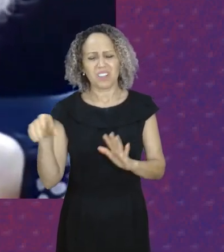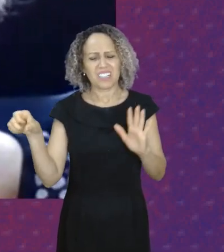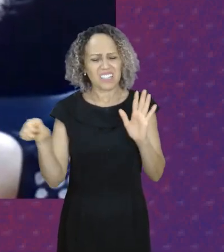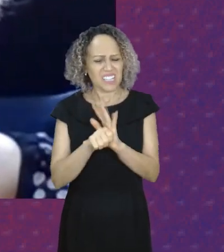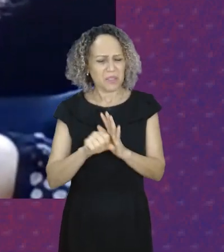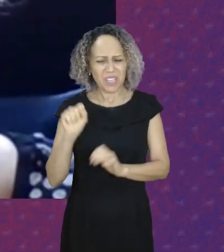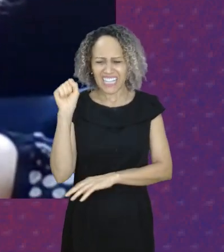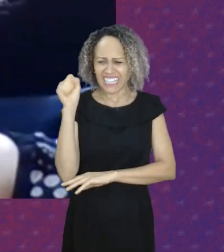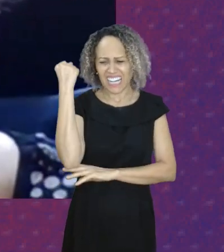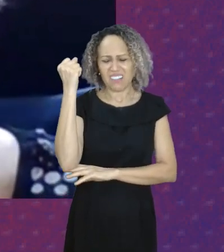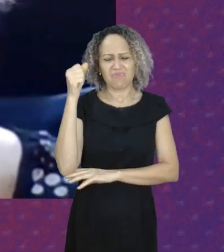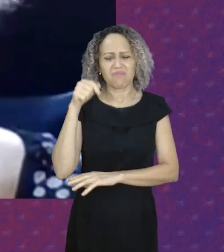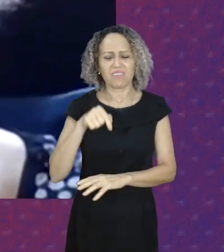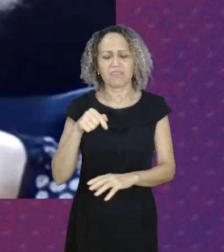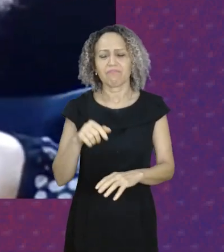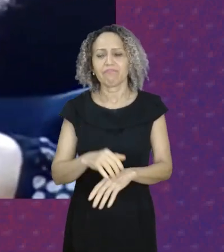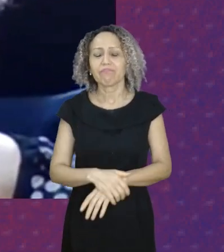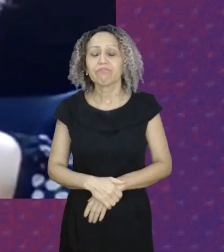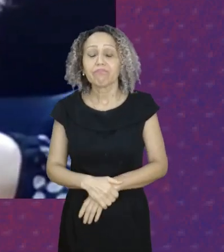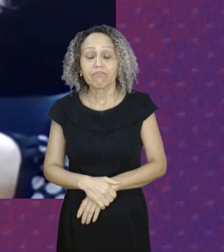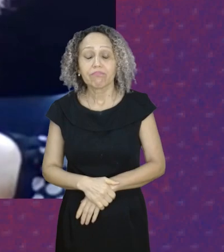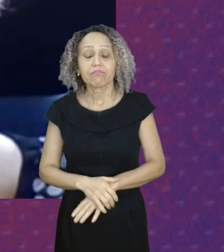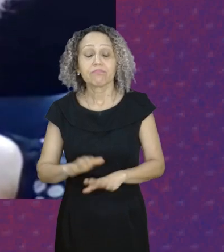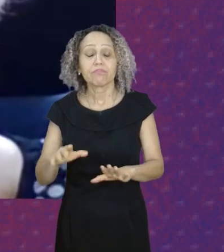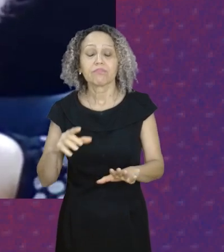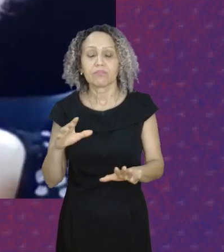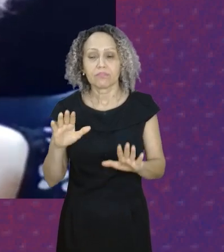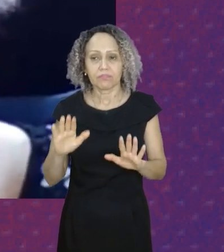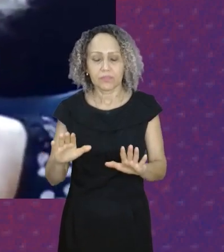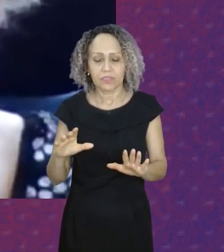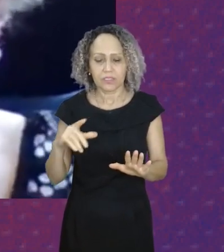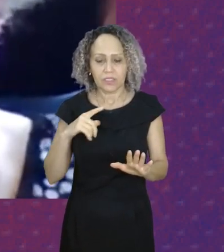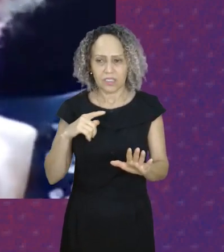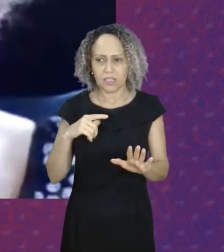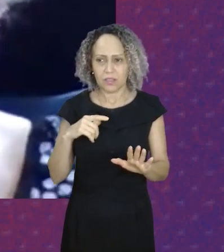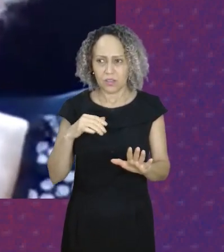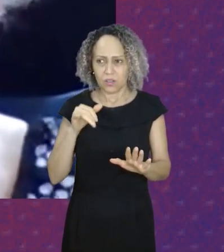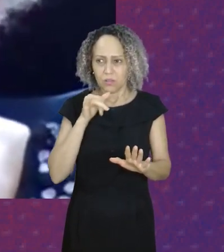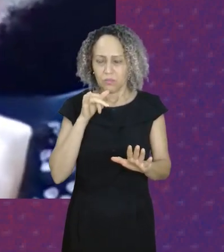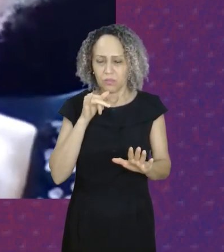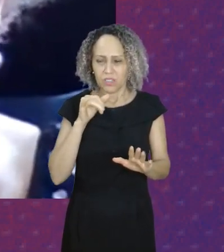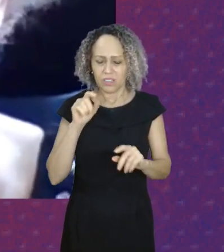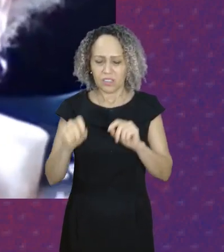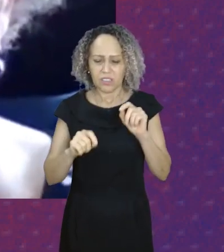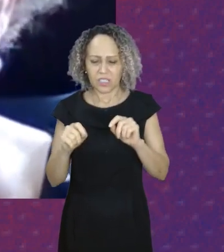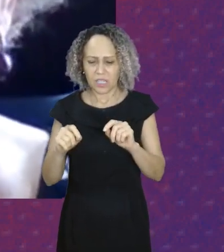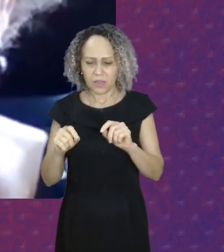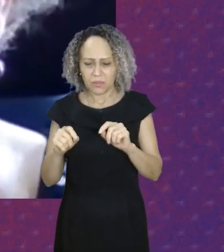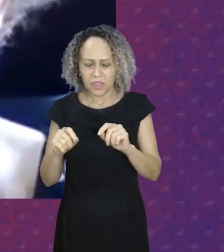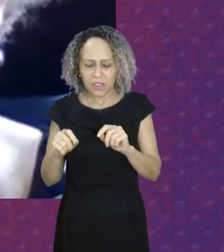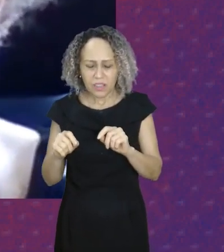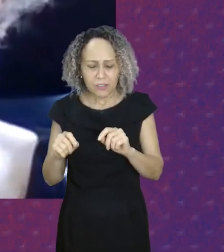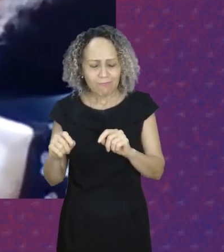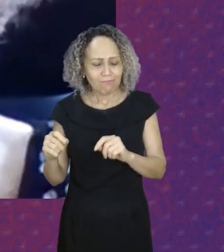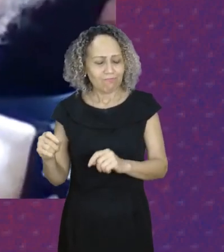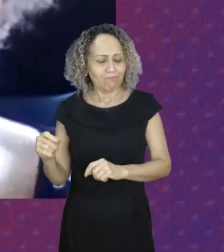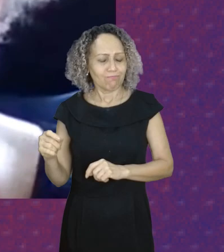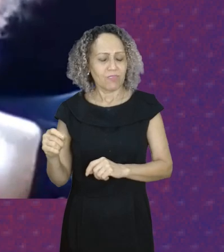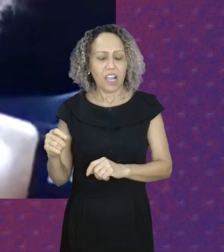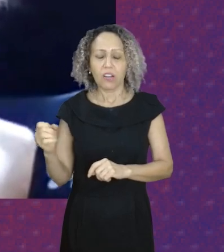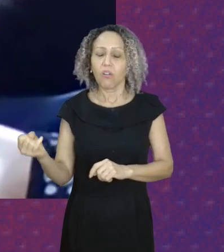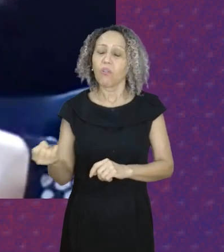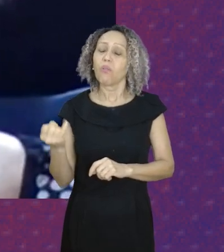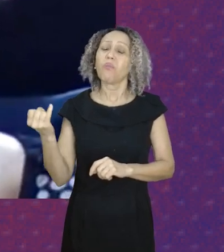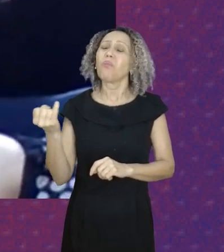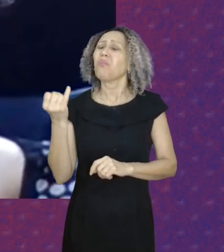serviços, que eu vou enumerá-los depois. Agora, o fundamental é que as mulheres passaram a perder o